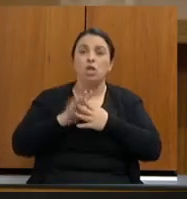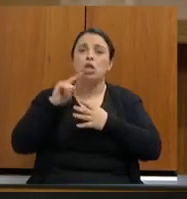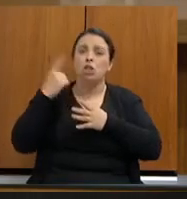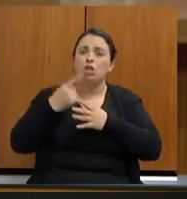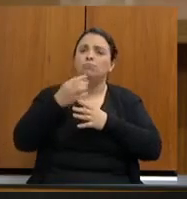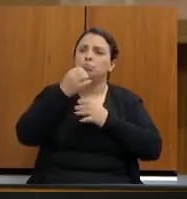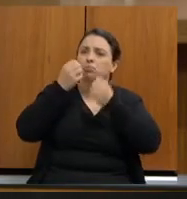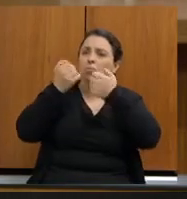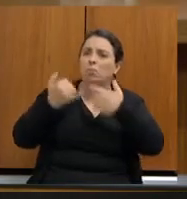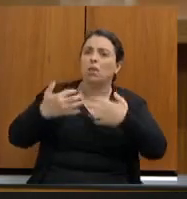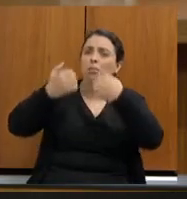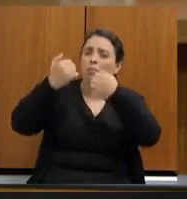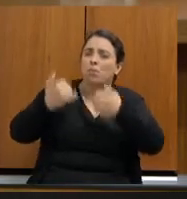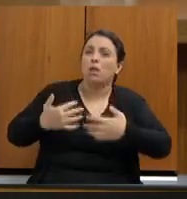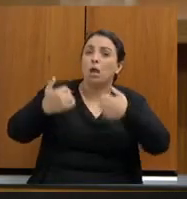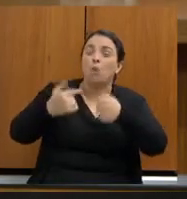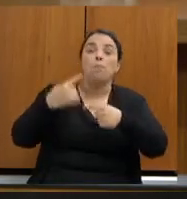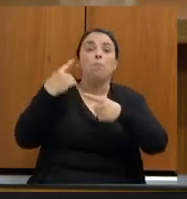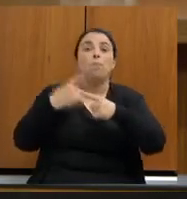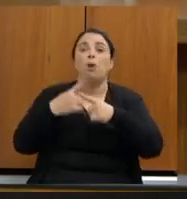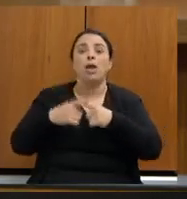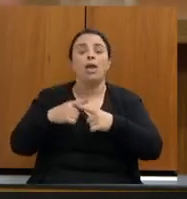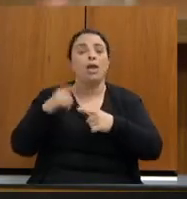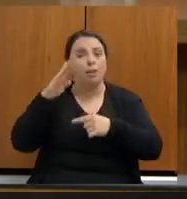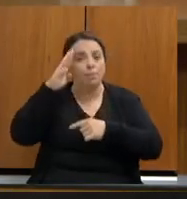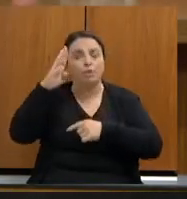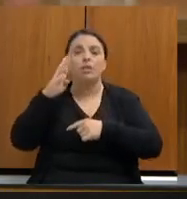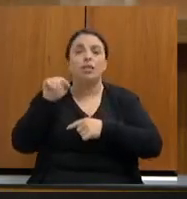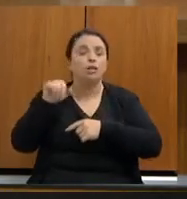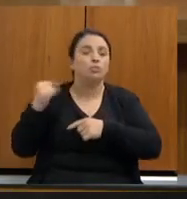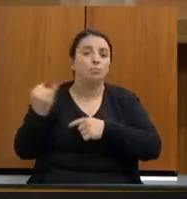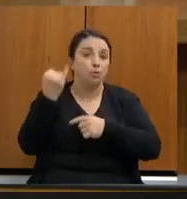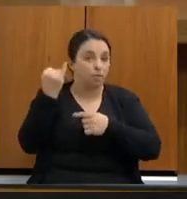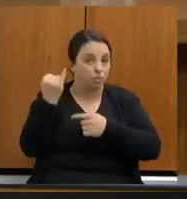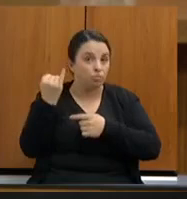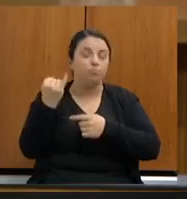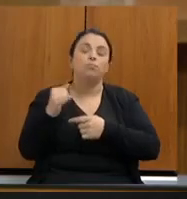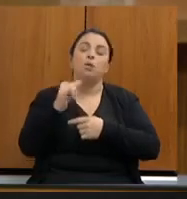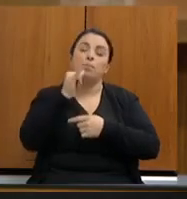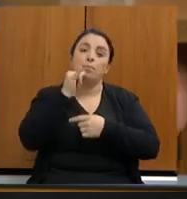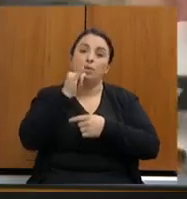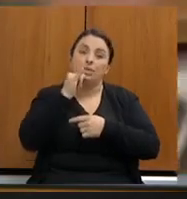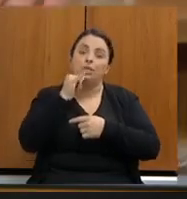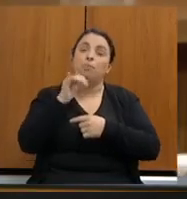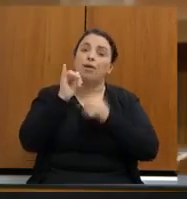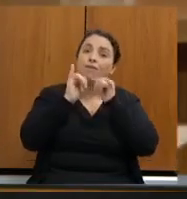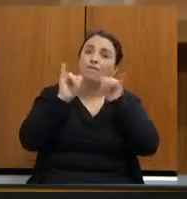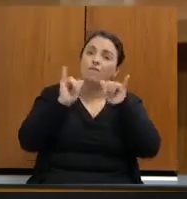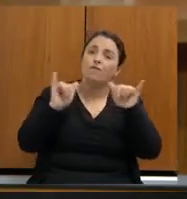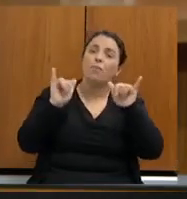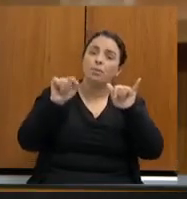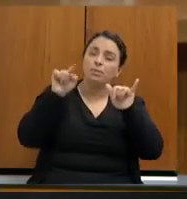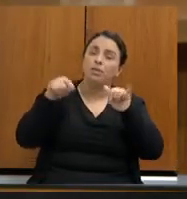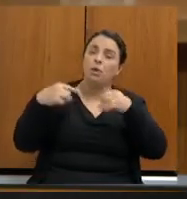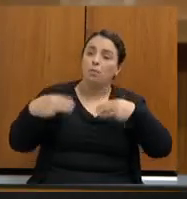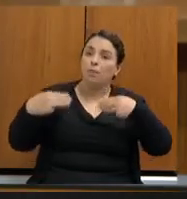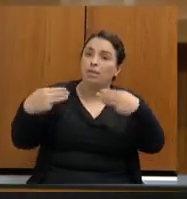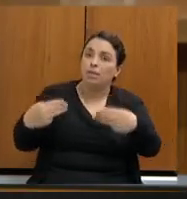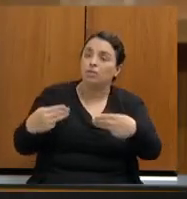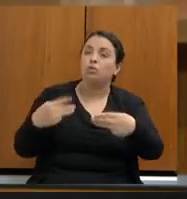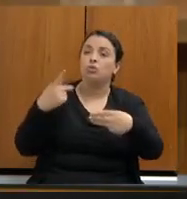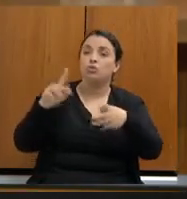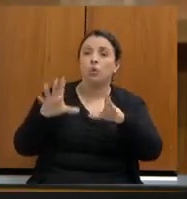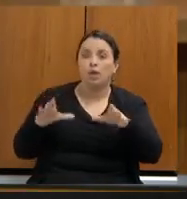sentido Nós levamos por exemplo a informação para o ministro e toda a sua equipe de que pode